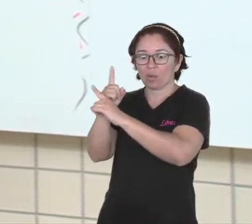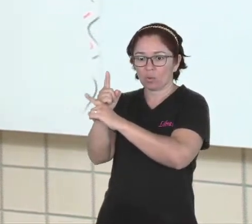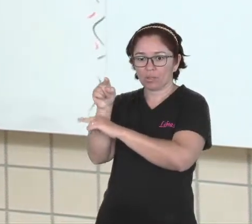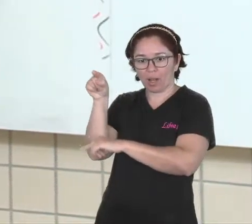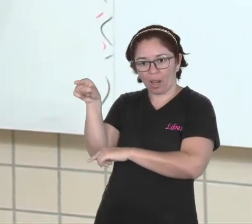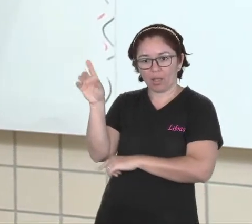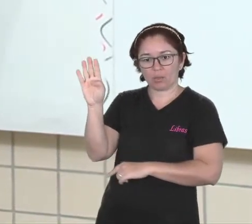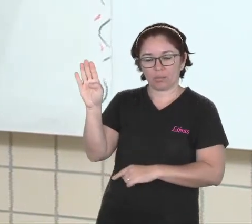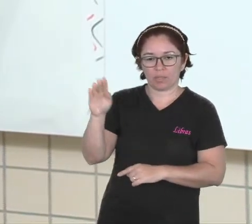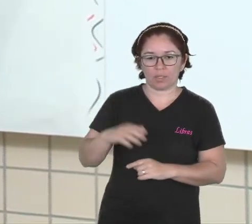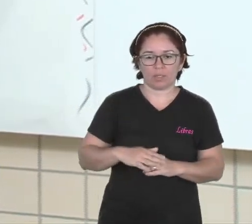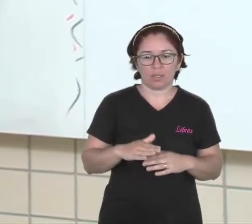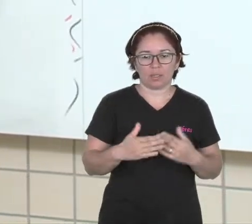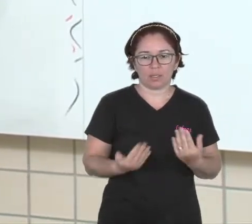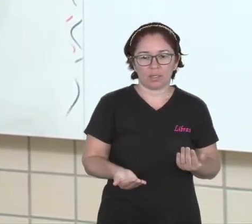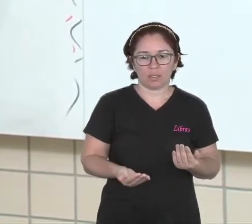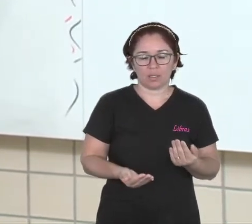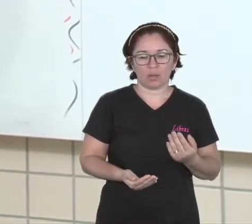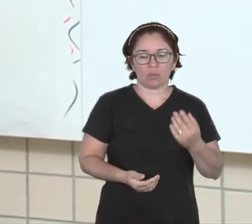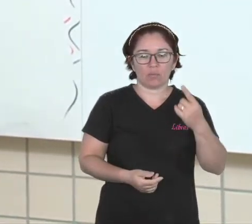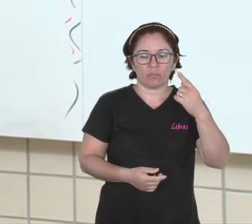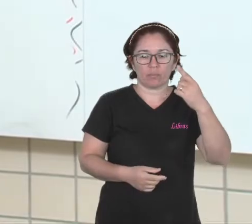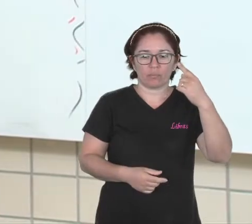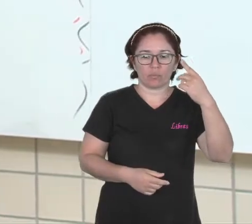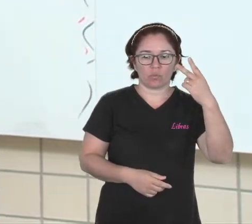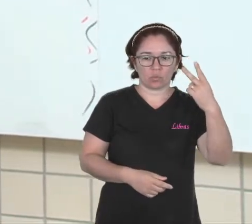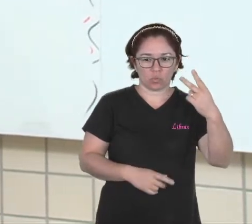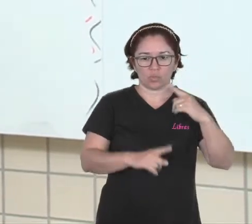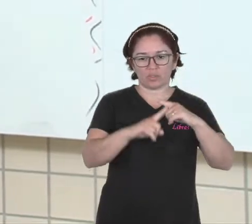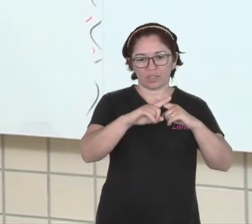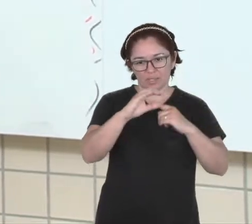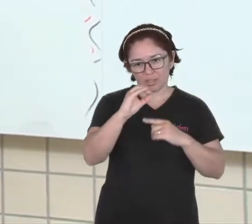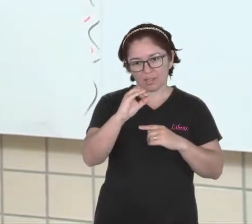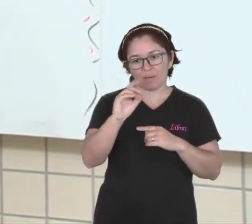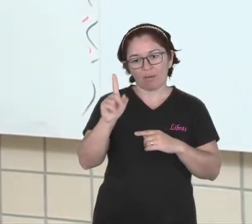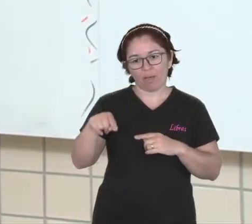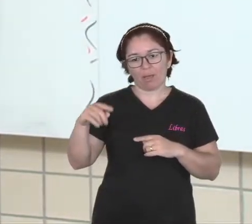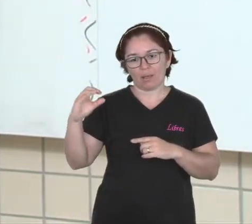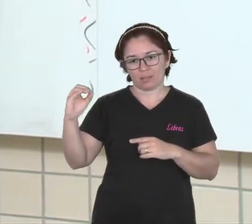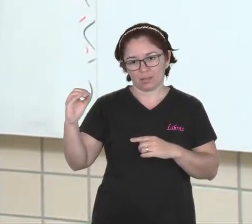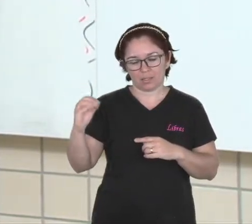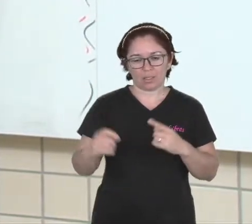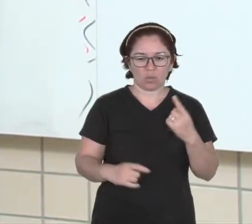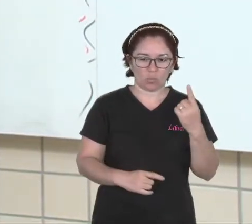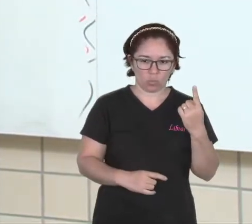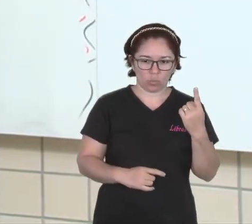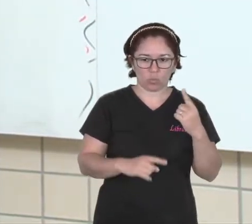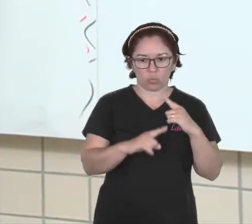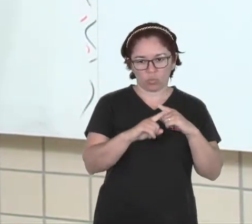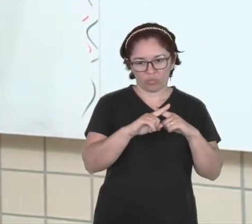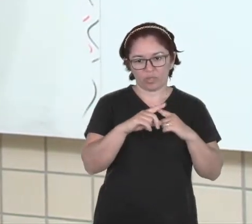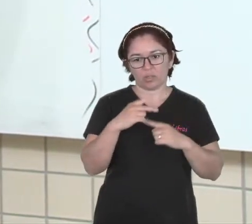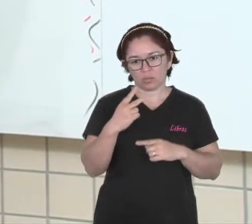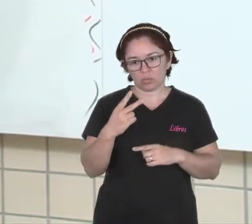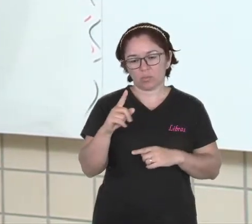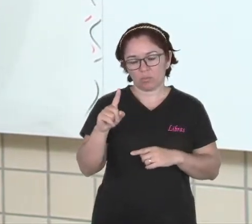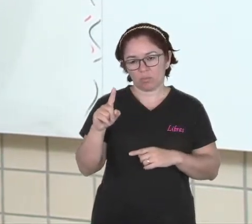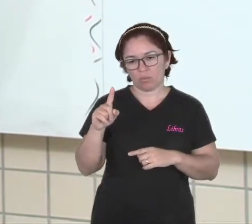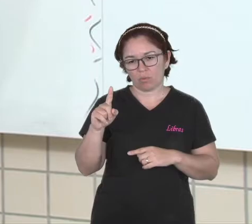é 0, então 2 vezes 0 dá 0. O segundo elemento é 1. 2 vezes